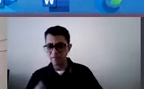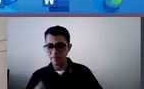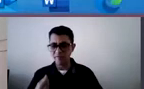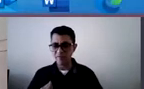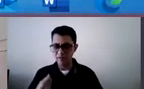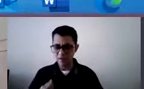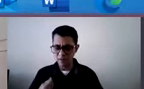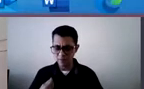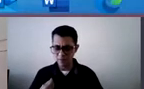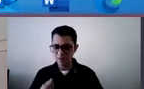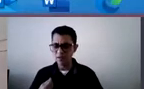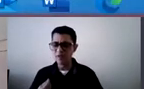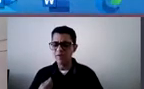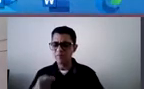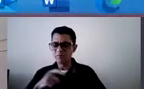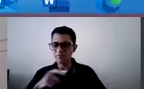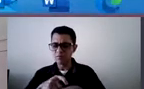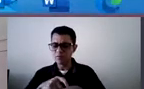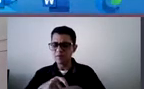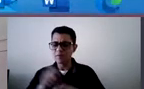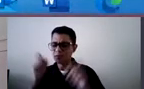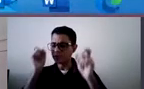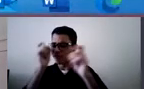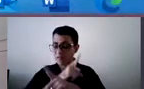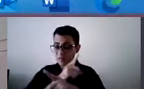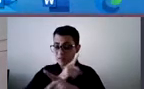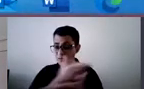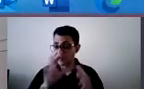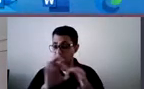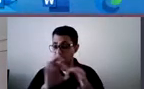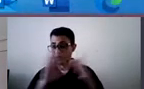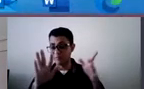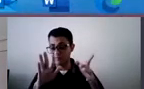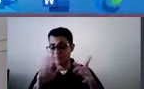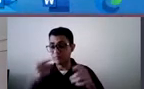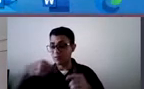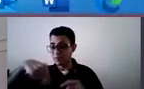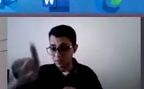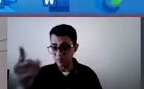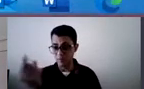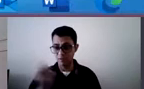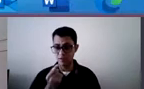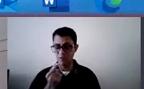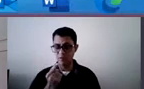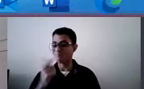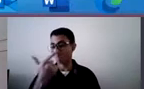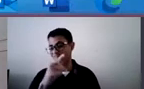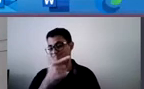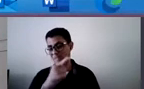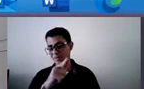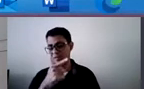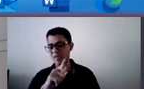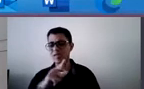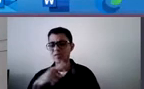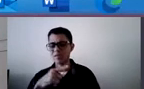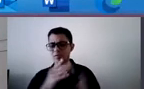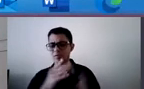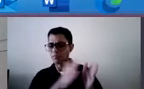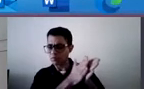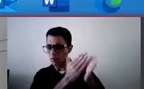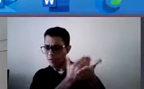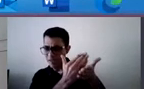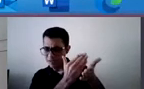mais a liberdade de ir e vir... A hora que quer, existe às 8 da noite, fecha